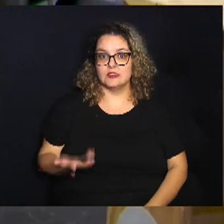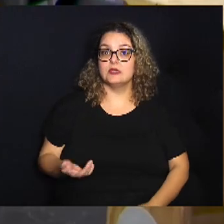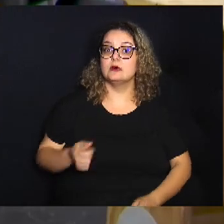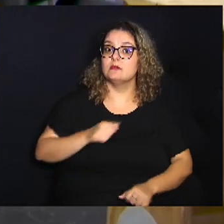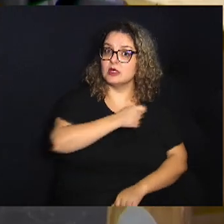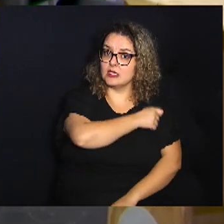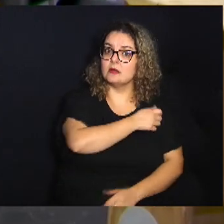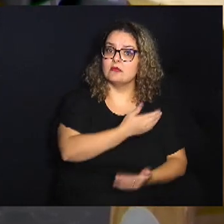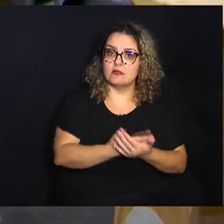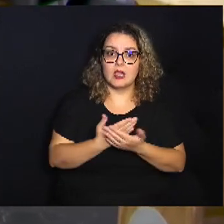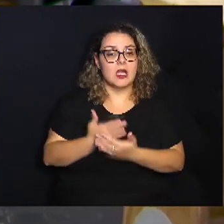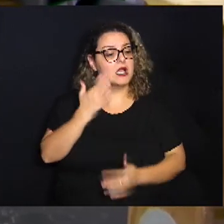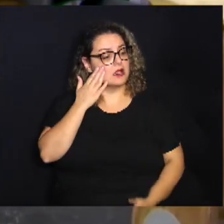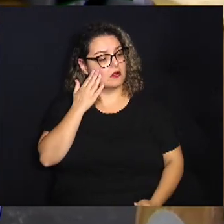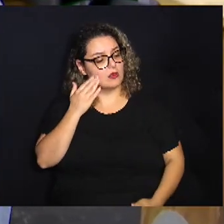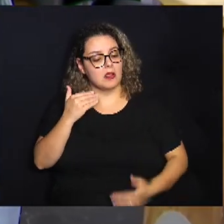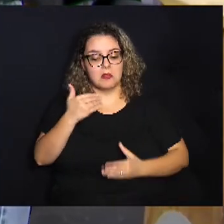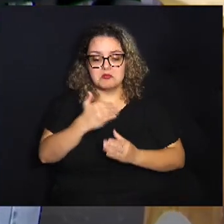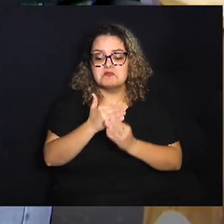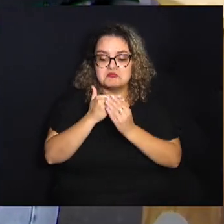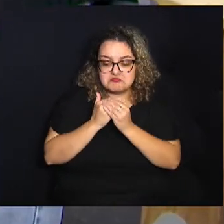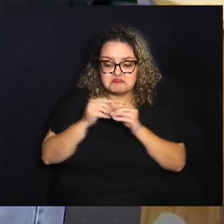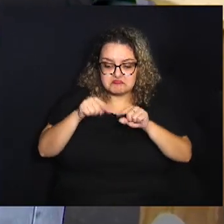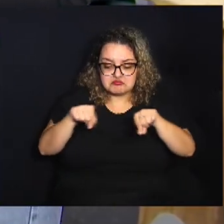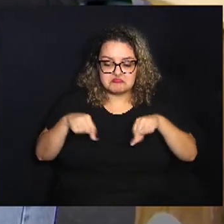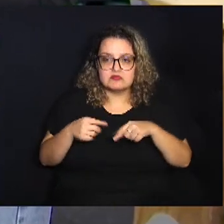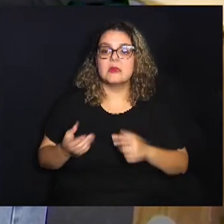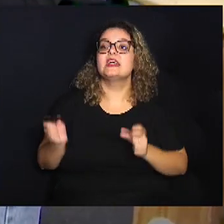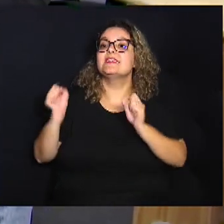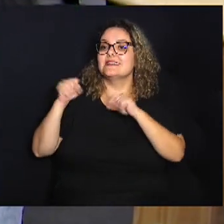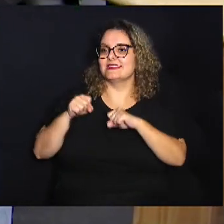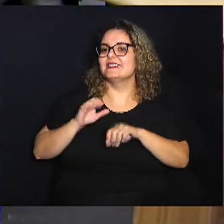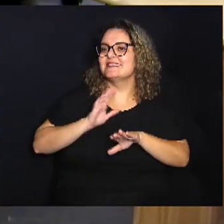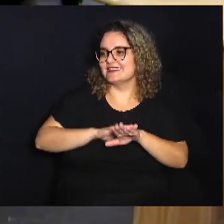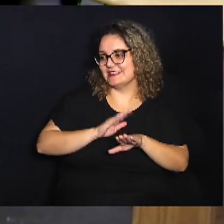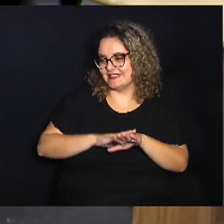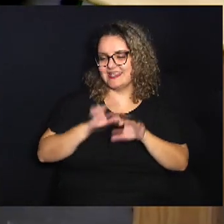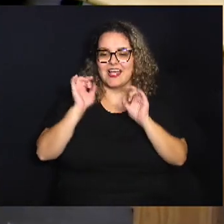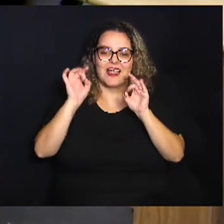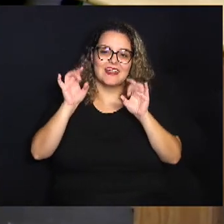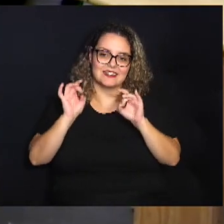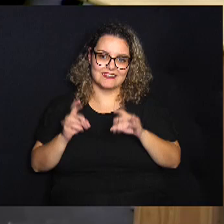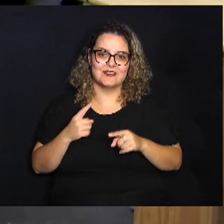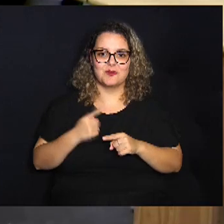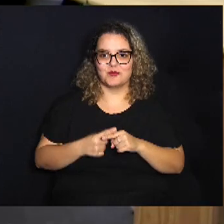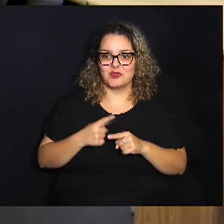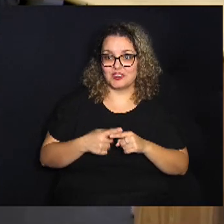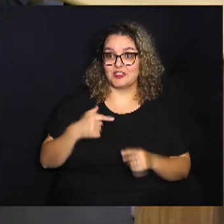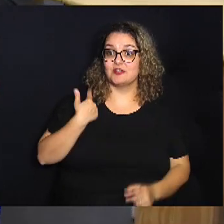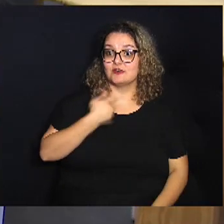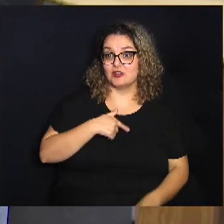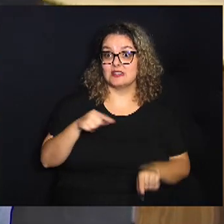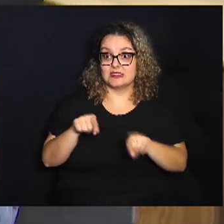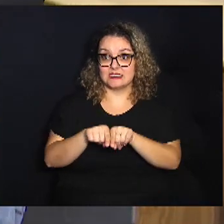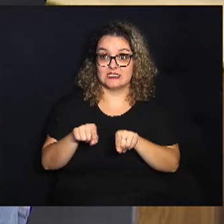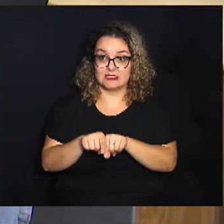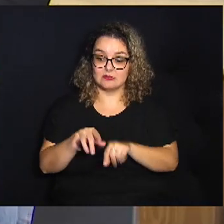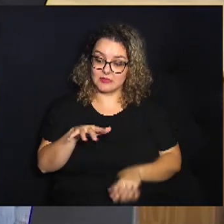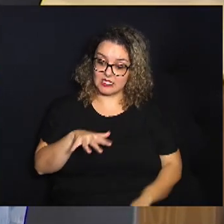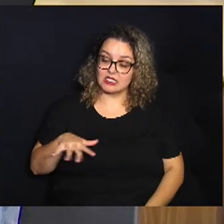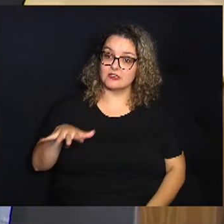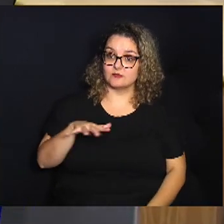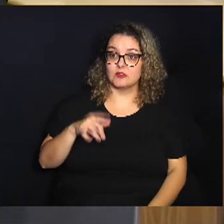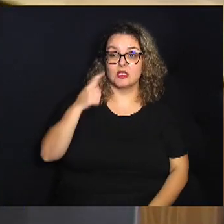aulas, sabendo montar uma bela de uma lancheira? Sim. Essa atividade é muito especial porque a gente também tem esse lado